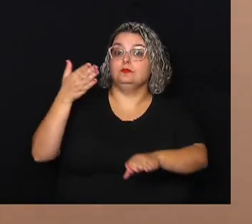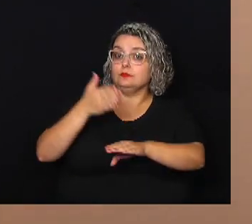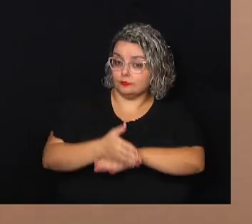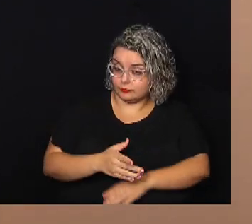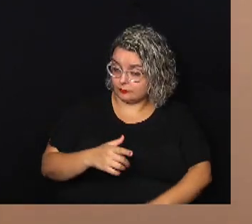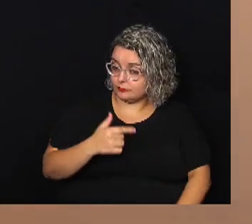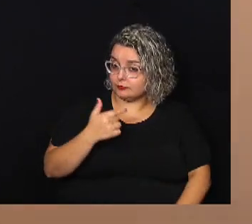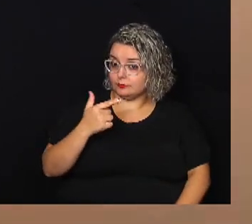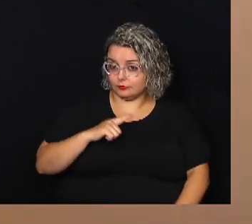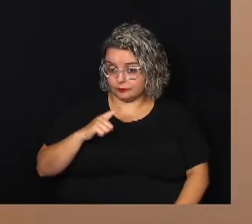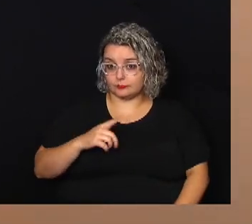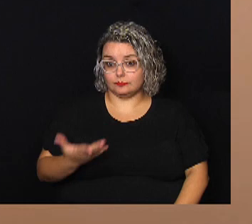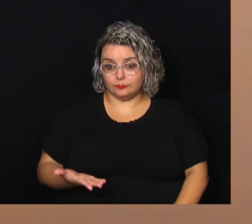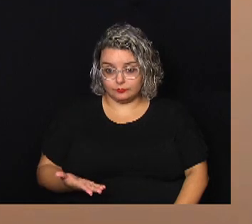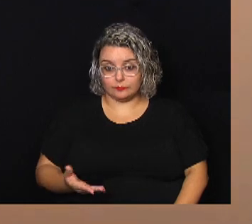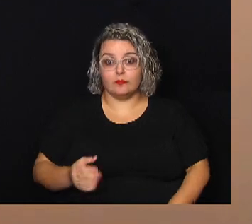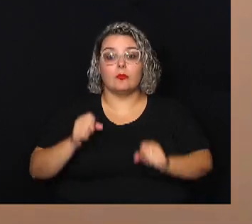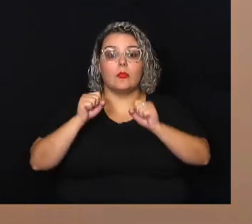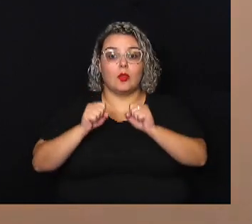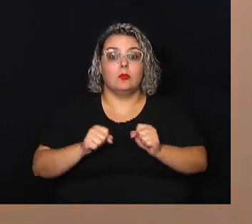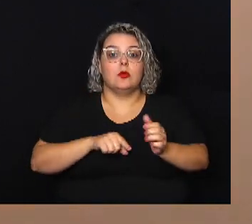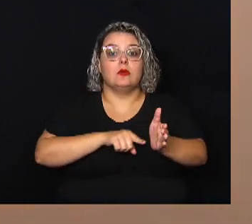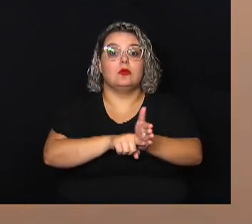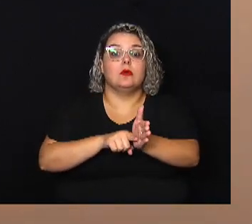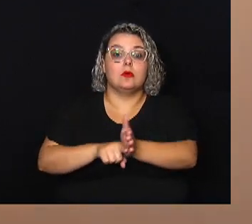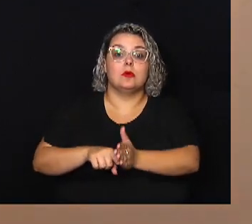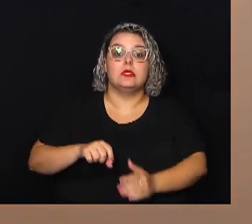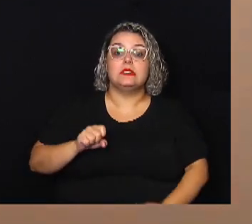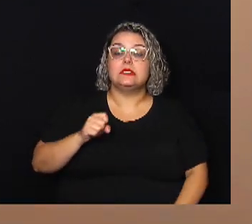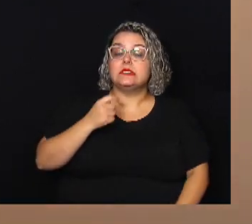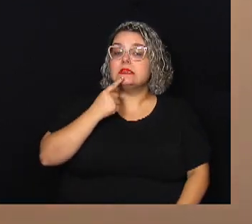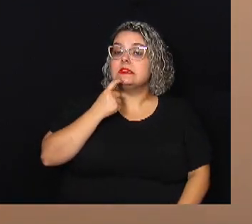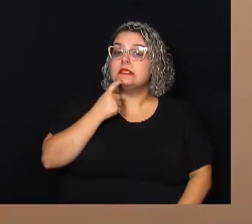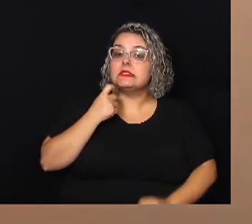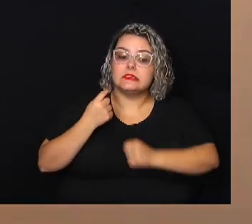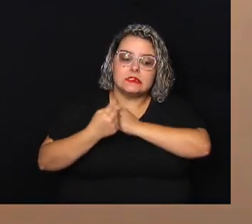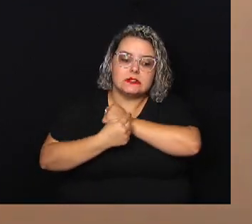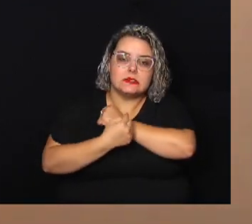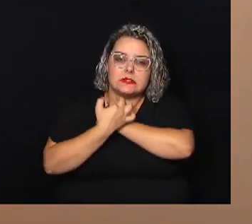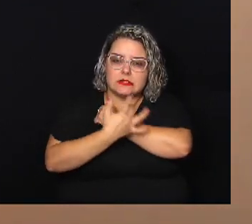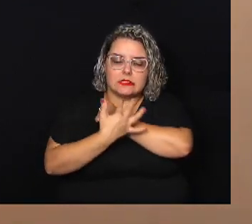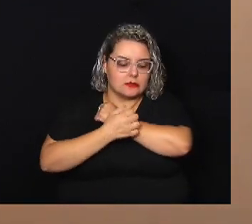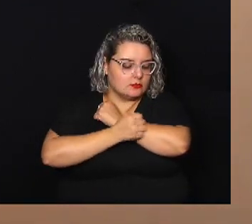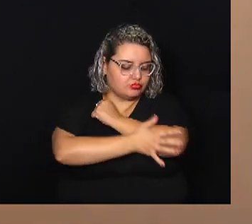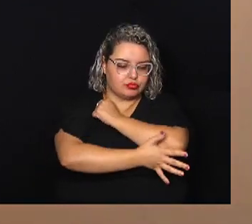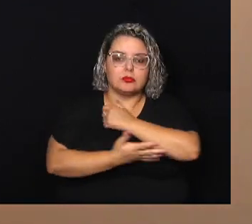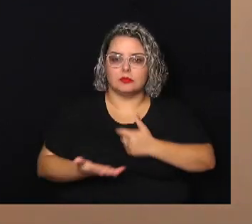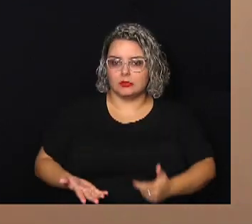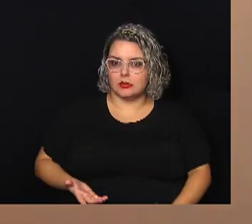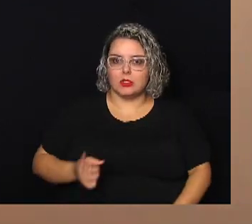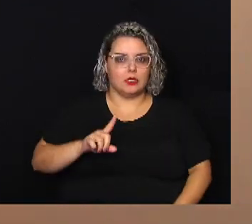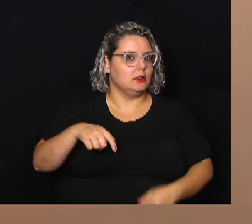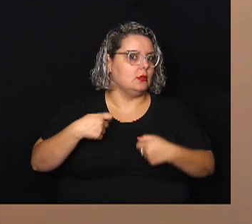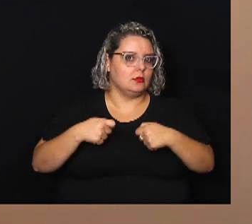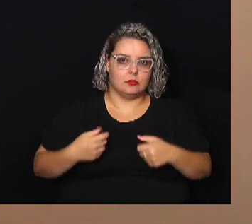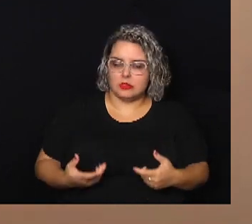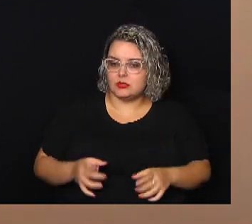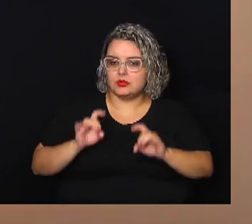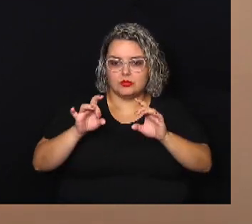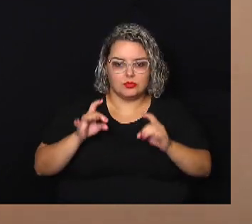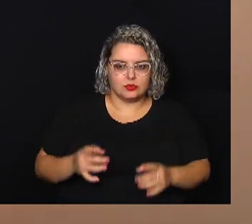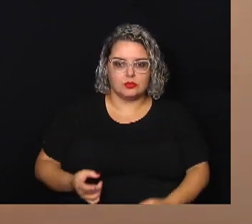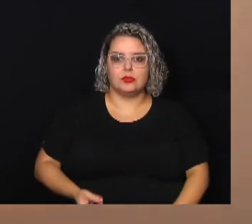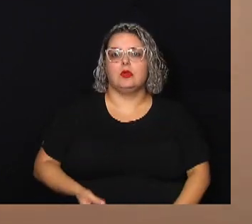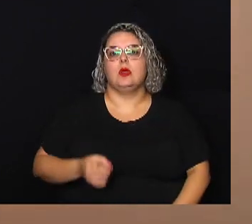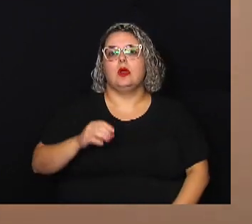colonoscopia, você pode fazer a pesquisa de sangue oculto. E não precisa de um especialista para pedir a colono. Qualquer